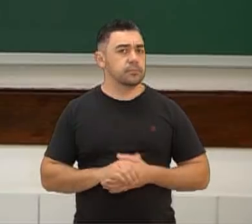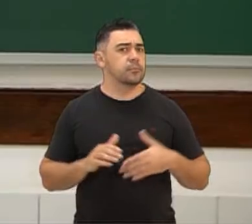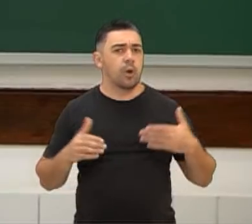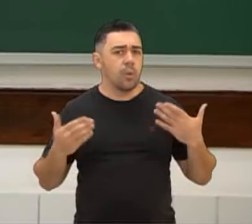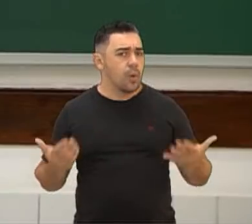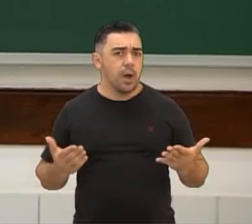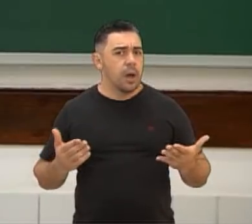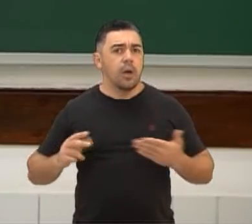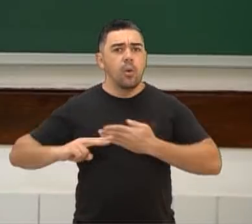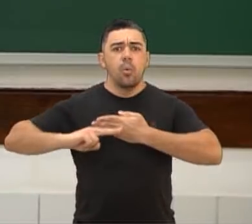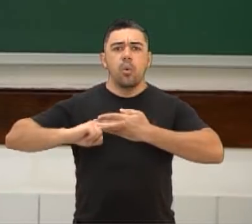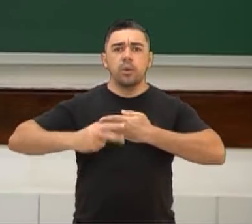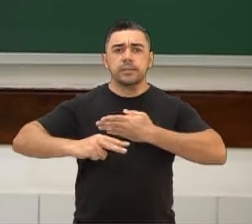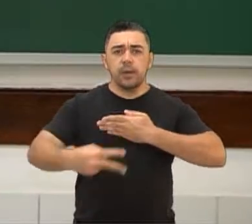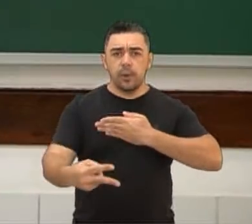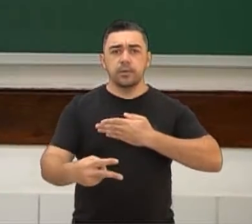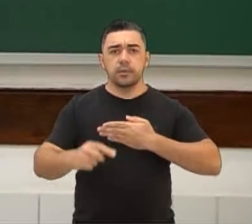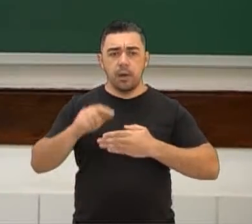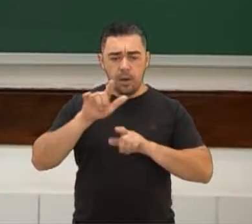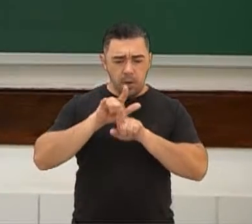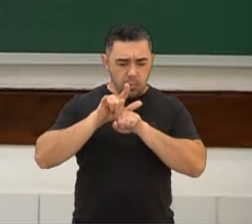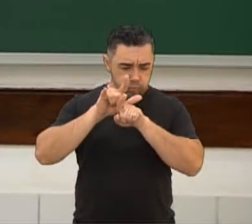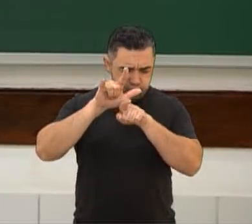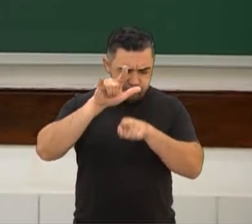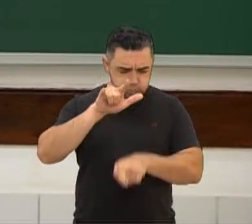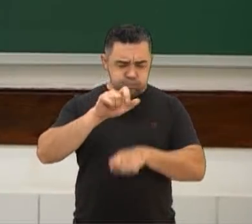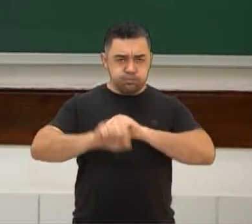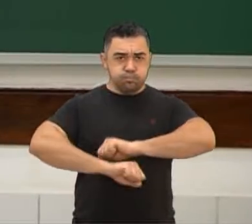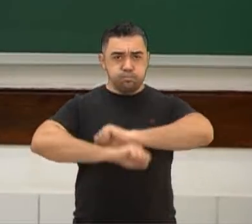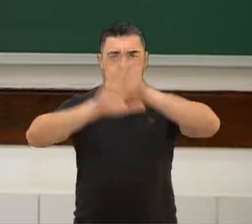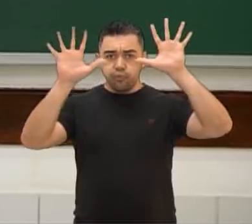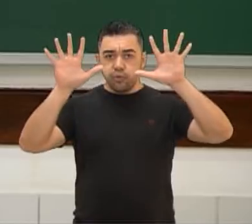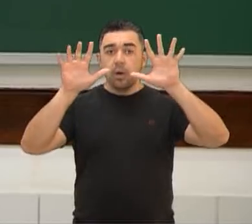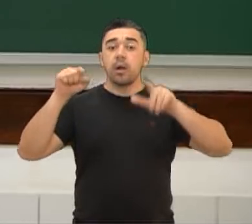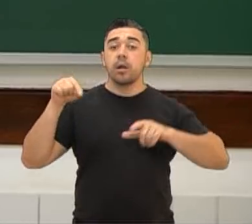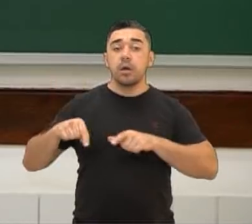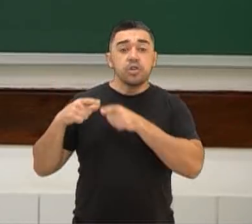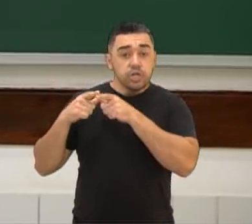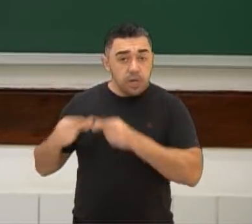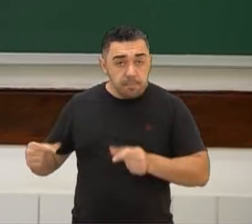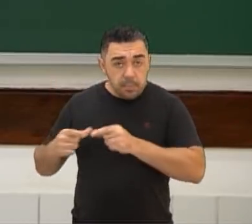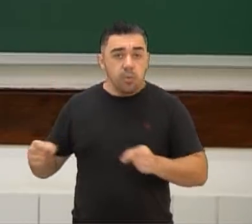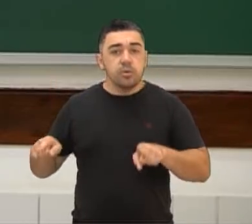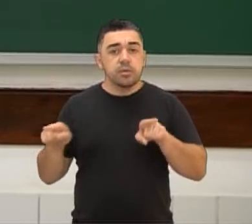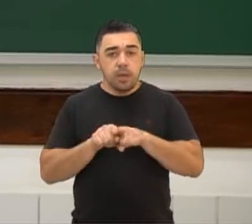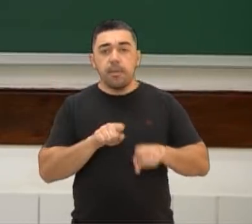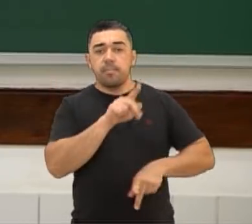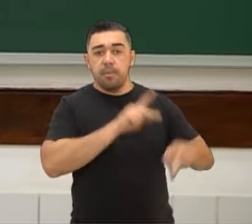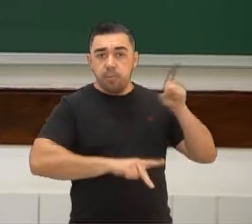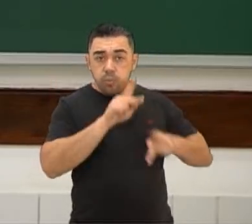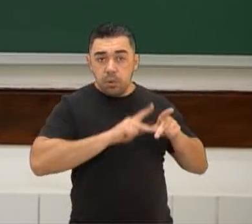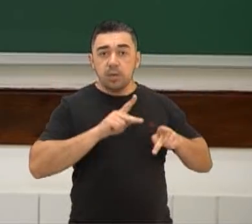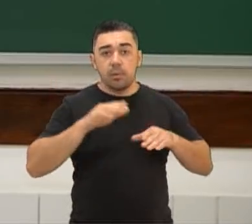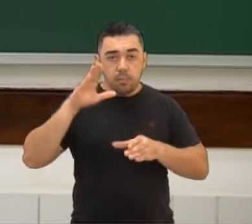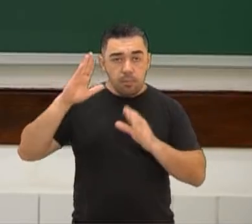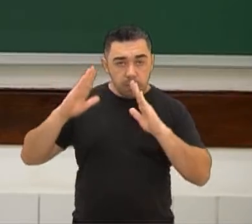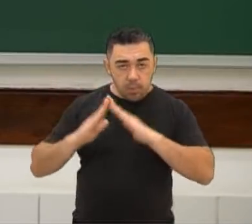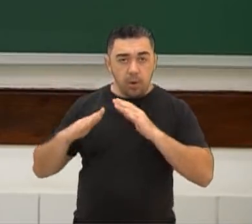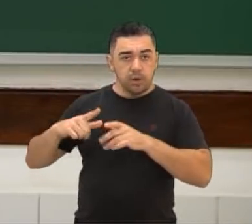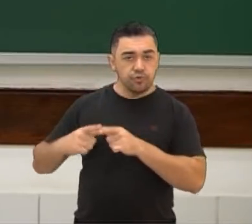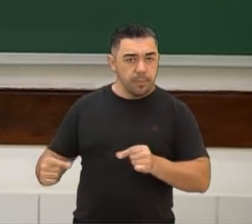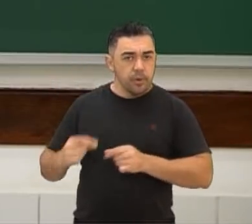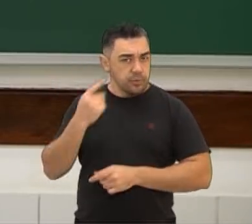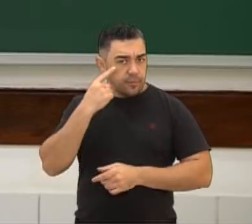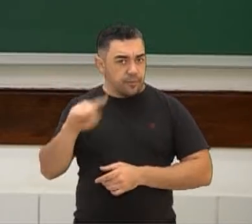Quais as consequências, então, dessas explosões das bombas atômicas para o Japão e para os japoneses? Você viu um pouquinho antes aqui